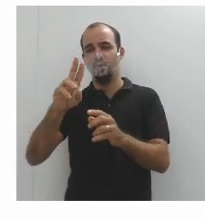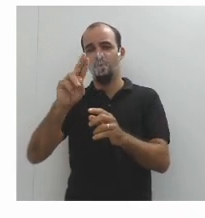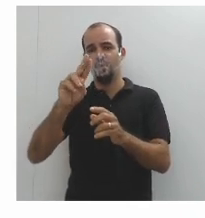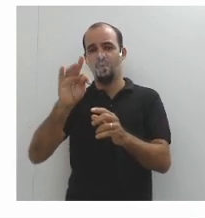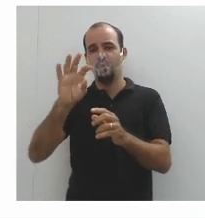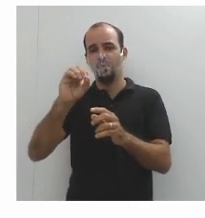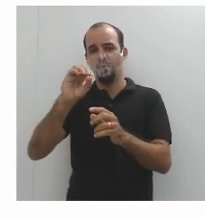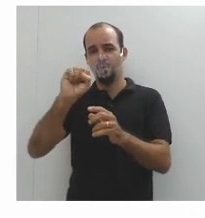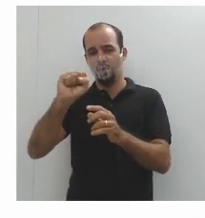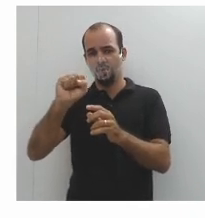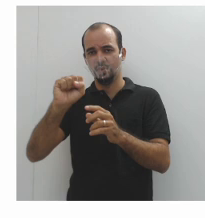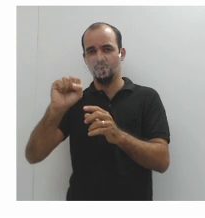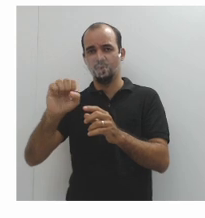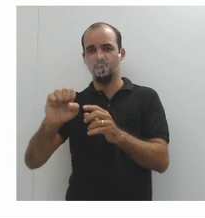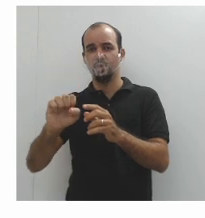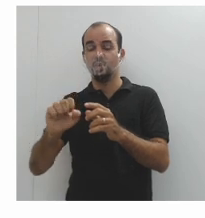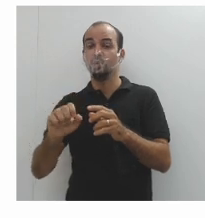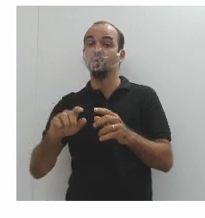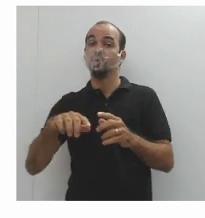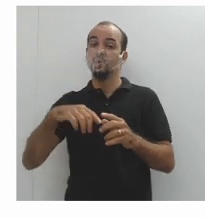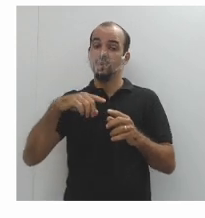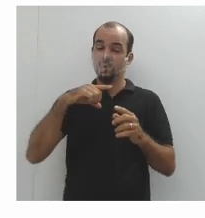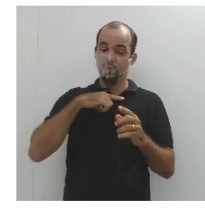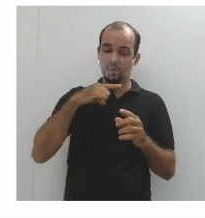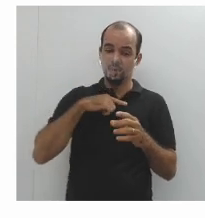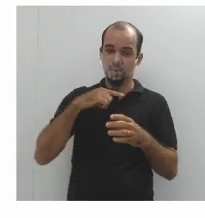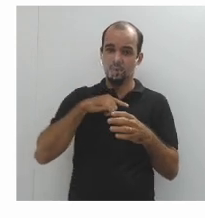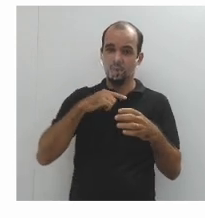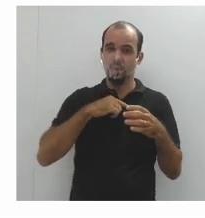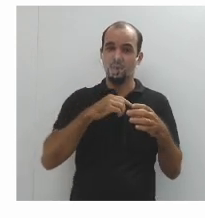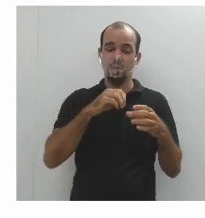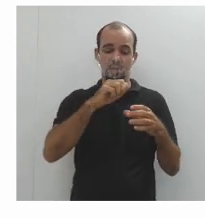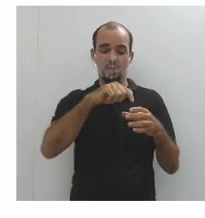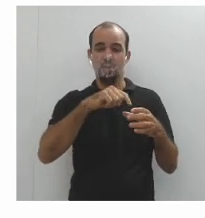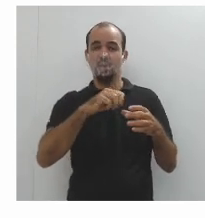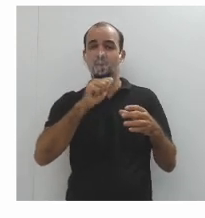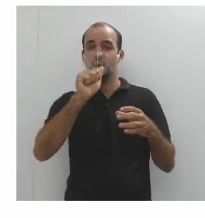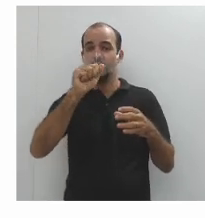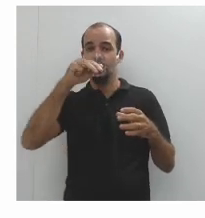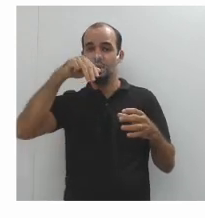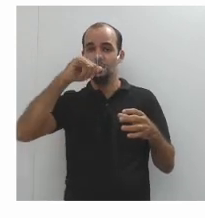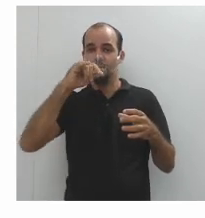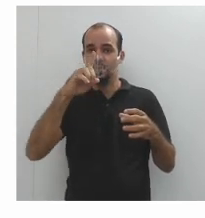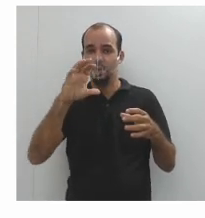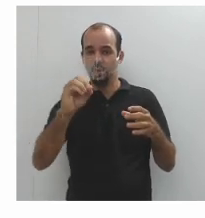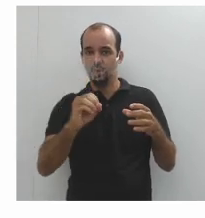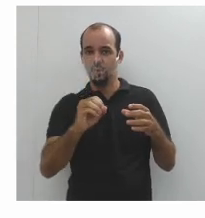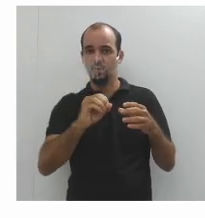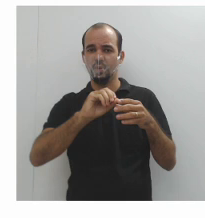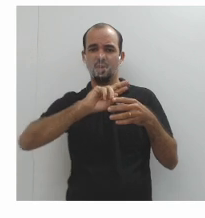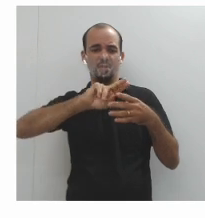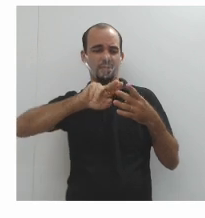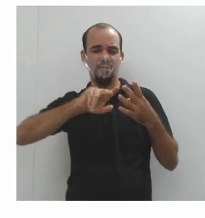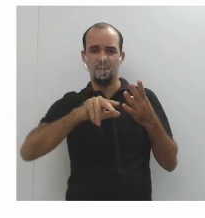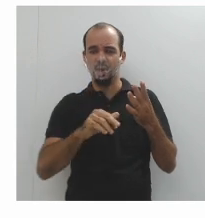tem diversas oses, quando eu quebro isso com água, eu gero